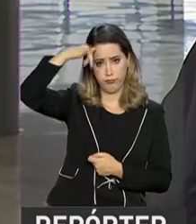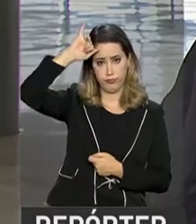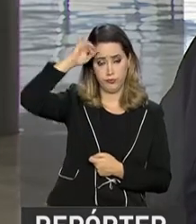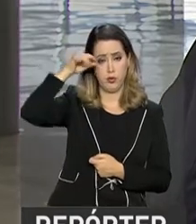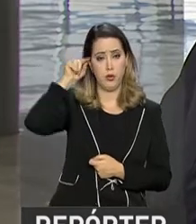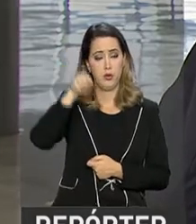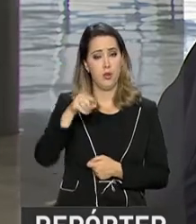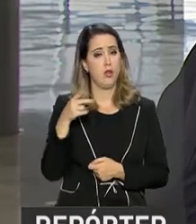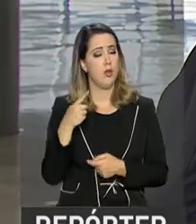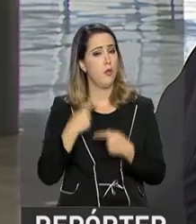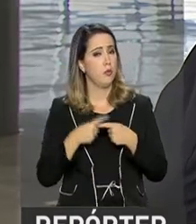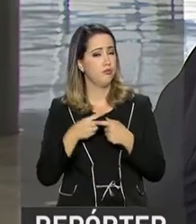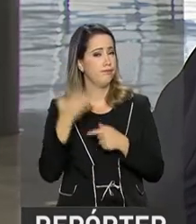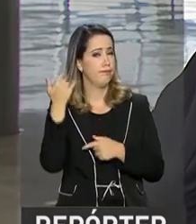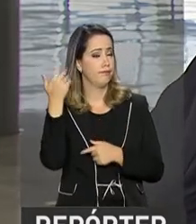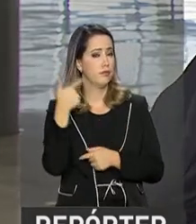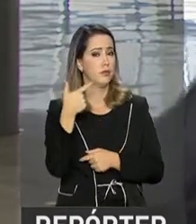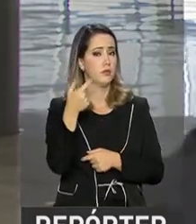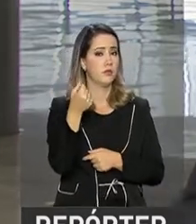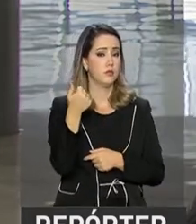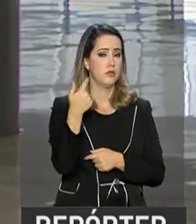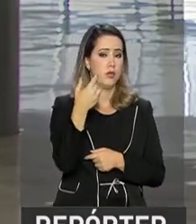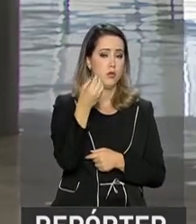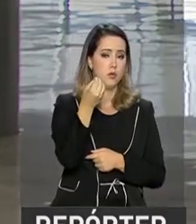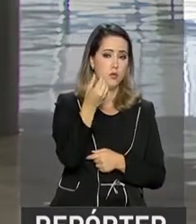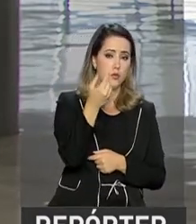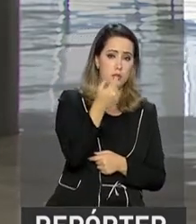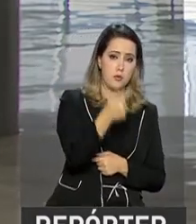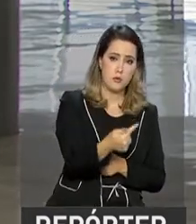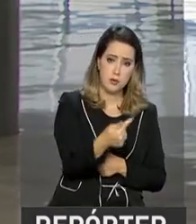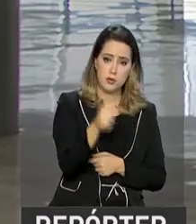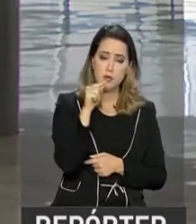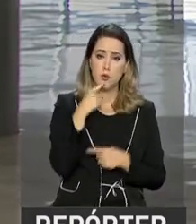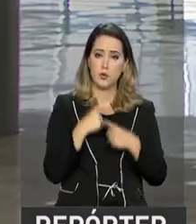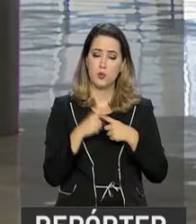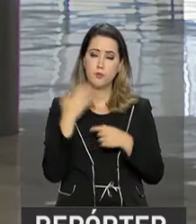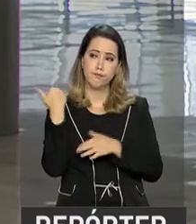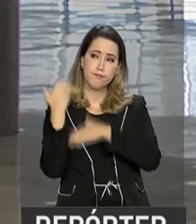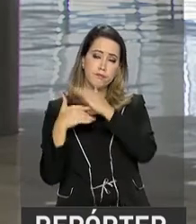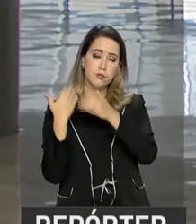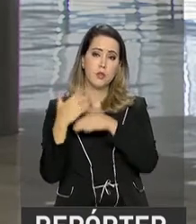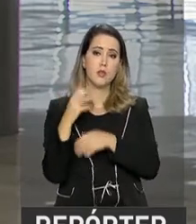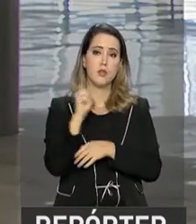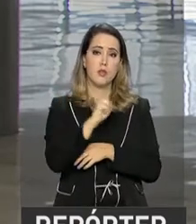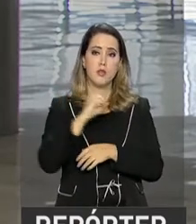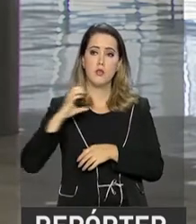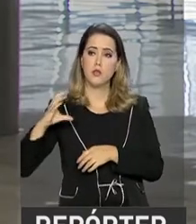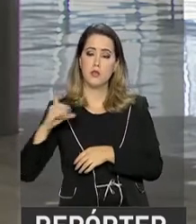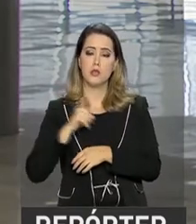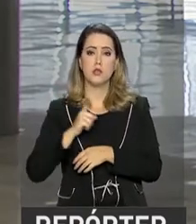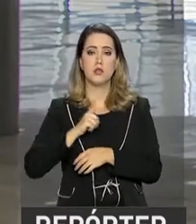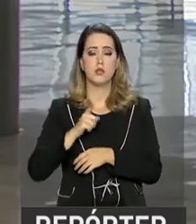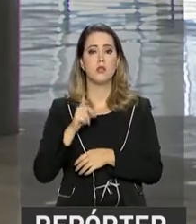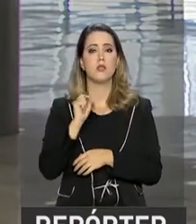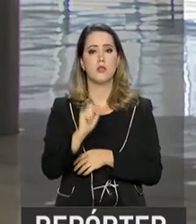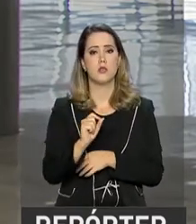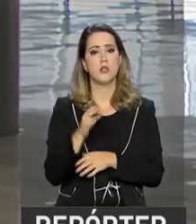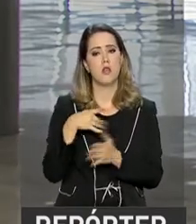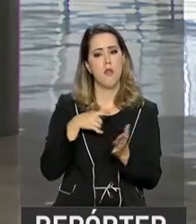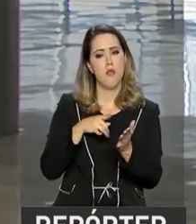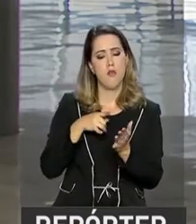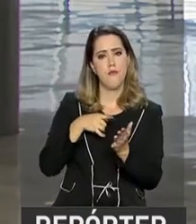aftosa isso desde 2007 sendo que desde essa época santa catarina obteve a certificação